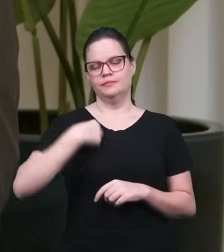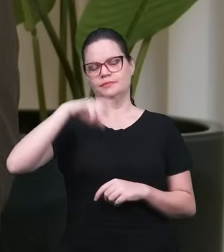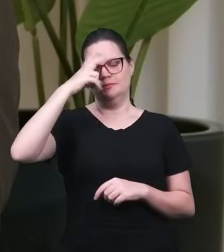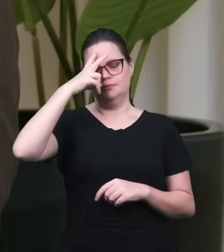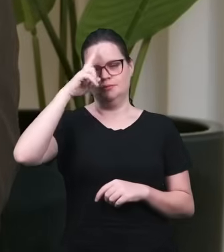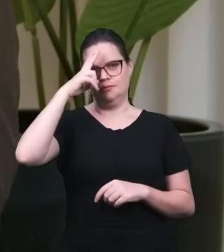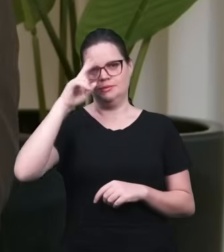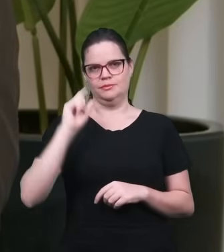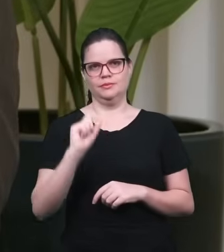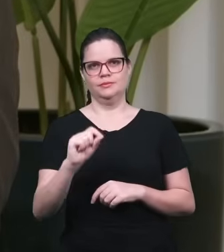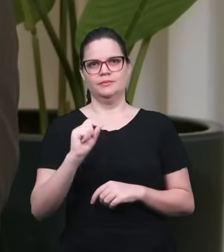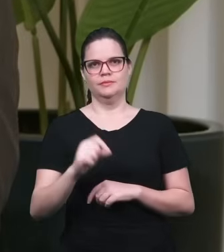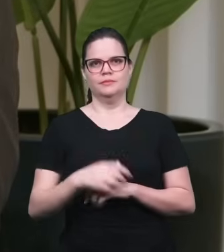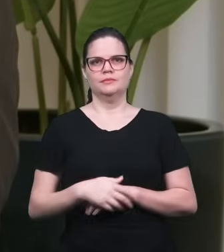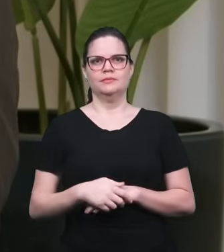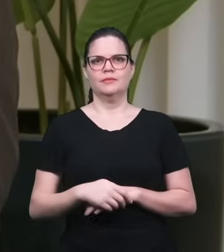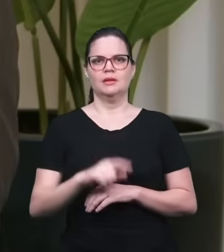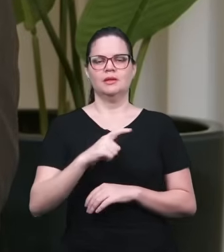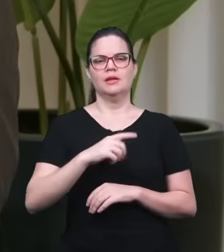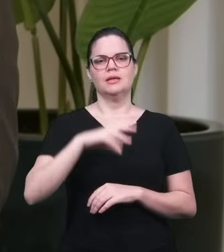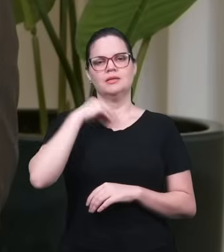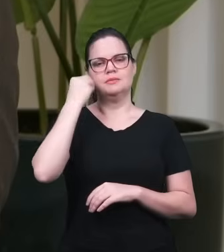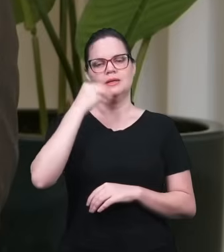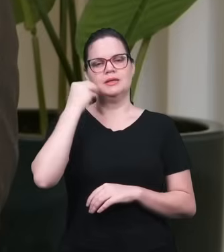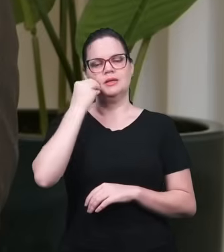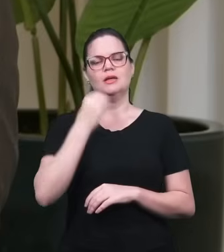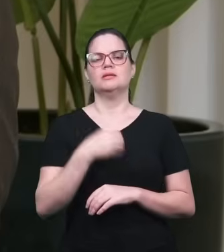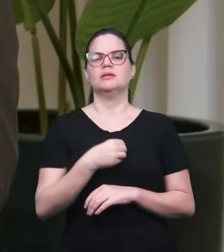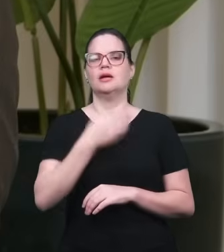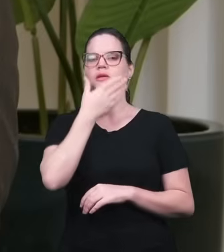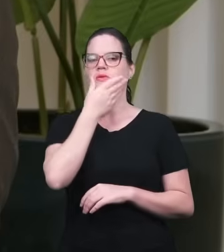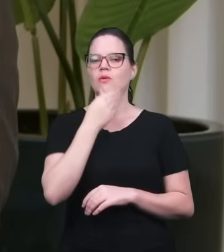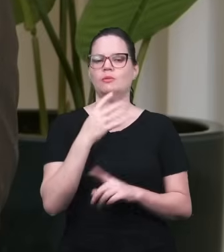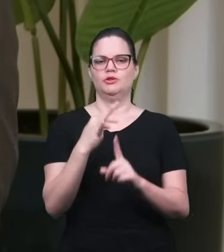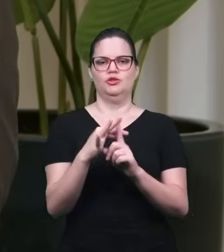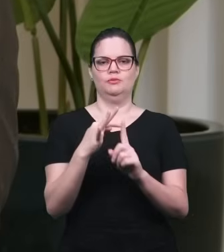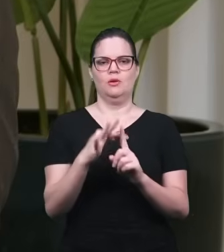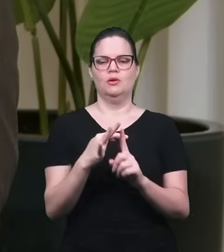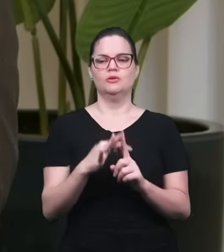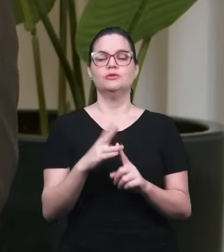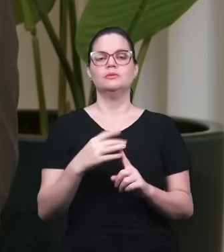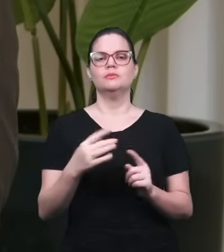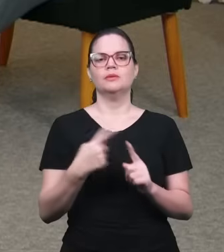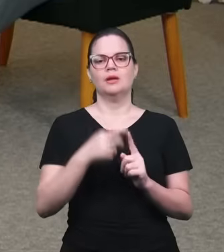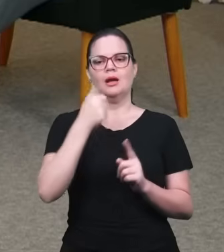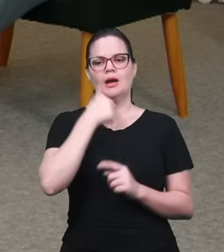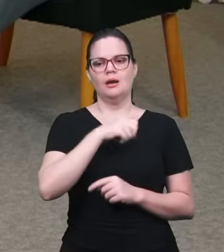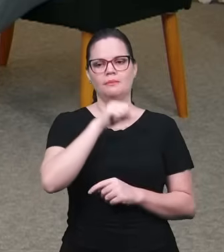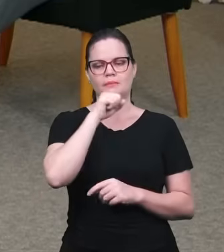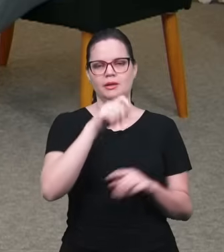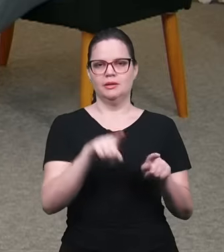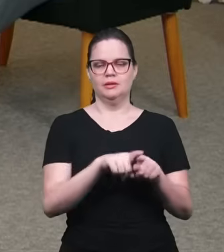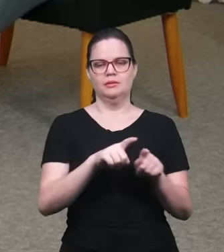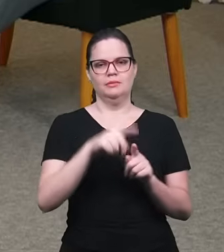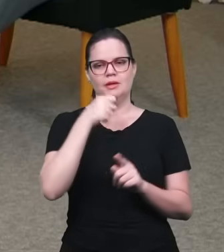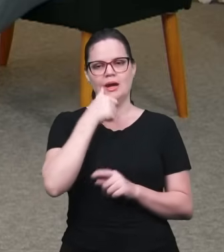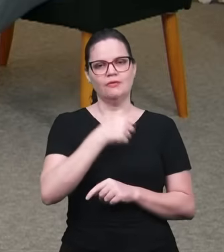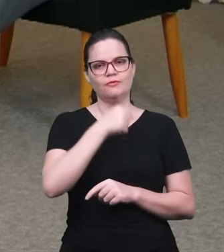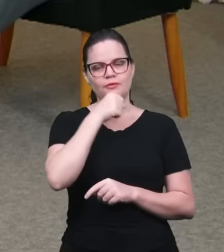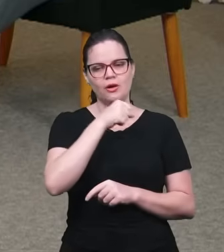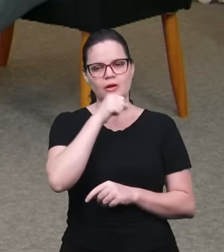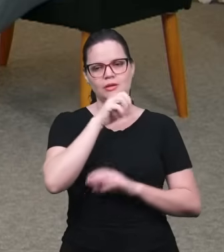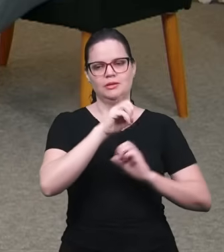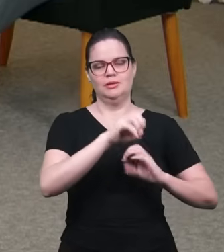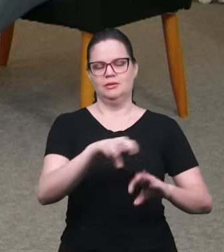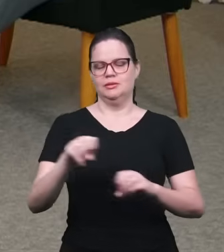Daniel, da experiência de Timóteo, Amém. que recebeu da avó, da mãe, um bom testemunho,